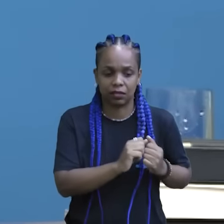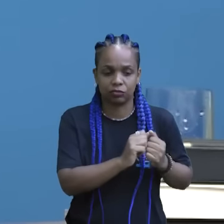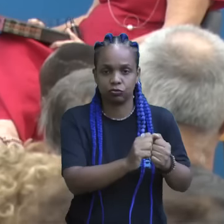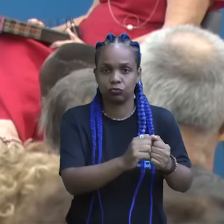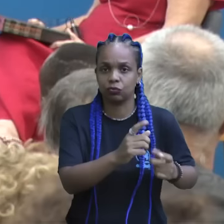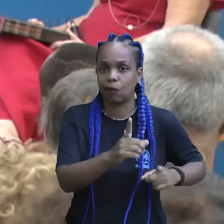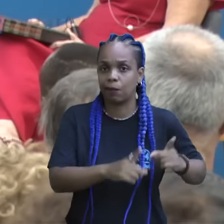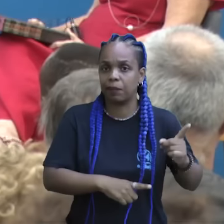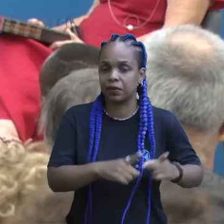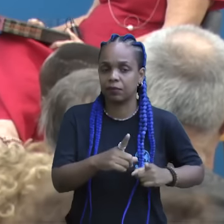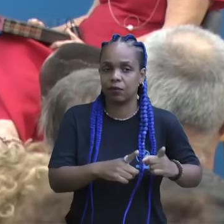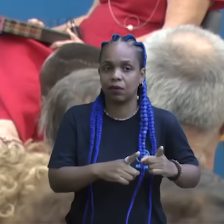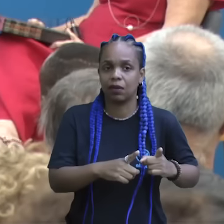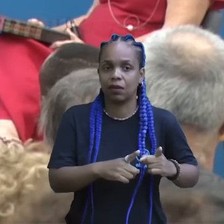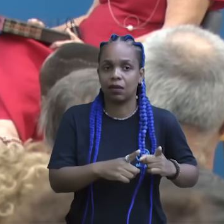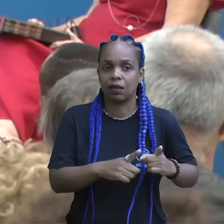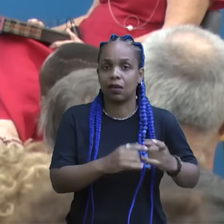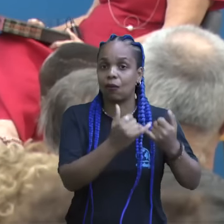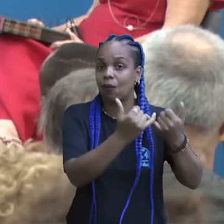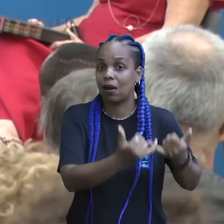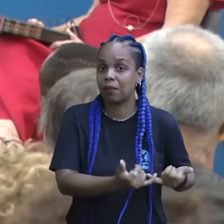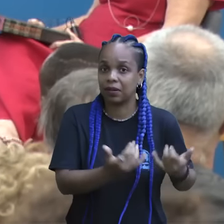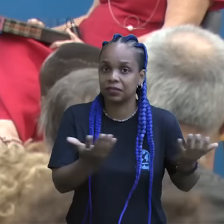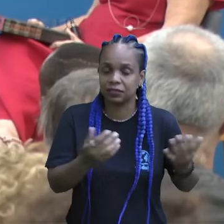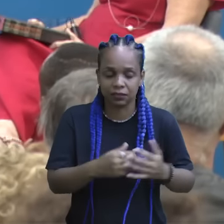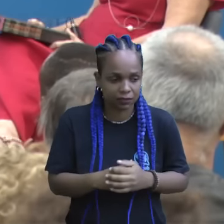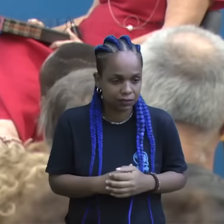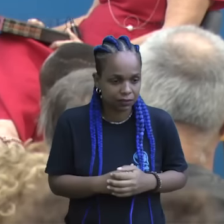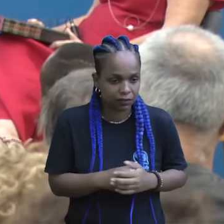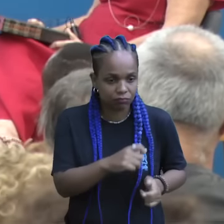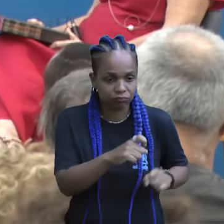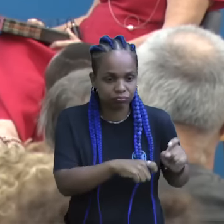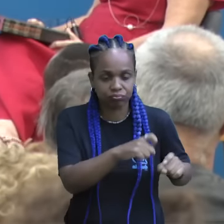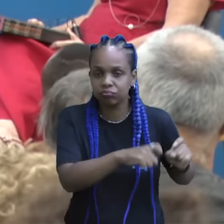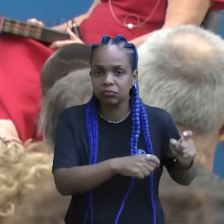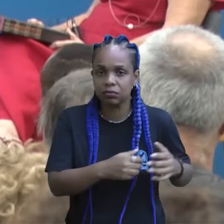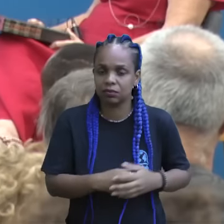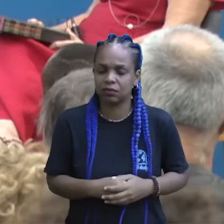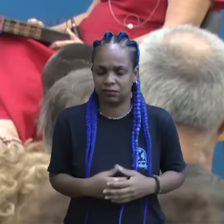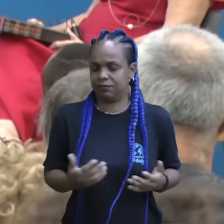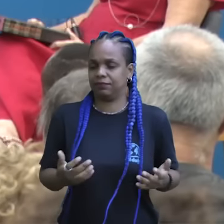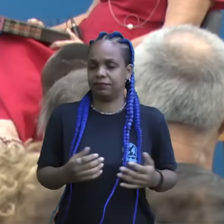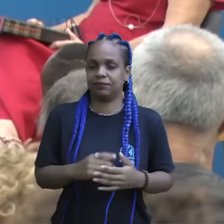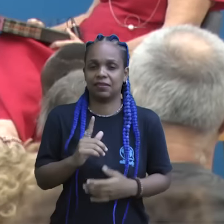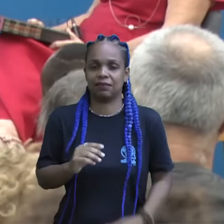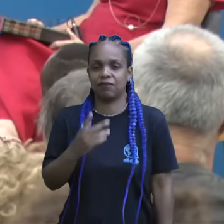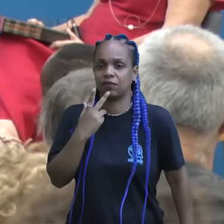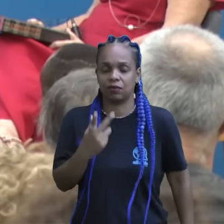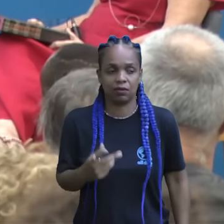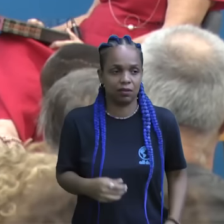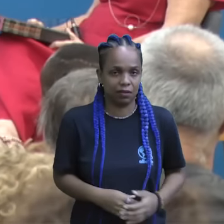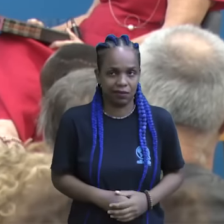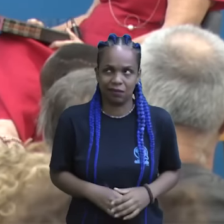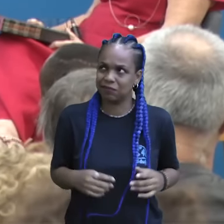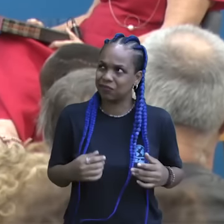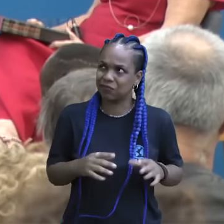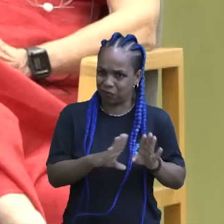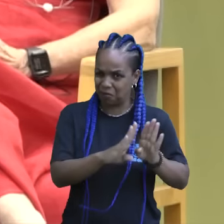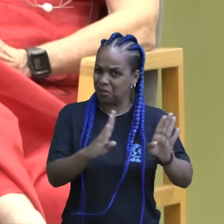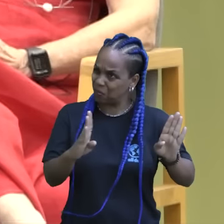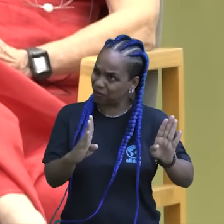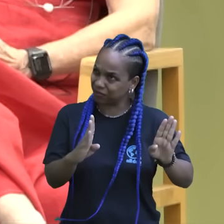assim, devo abrir a porta? Não devo. Aí Numa diz, em nome da nação,